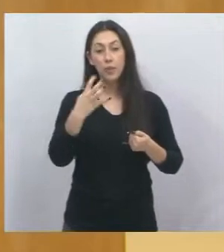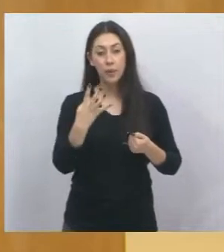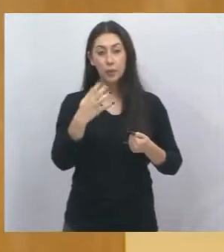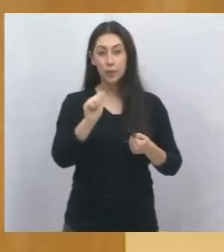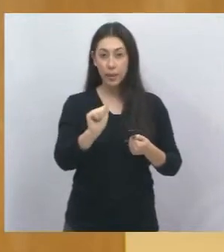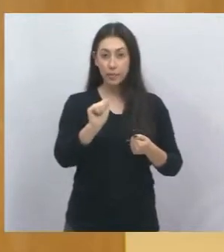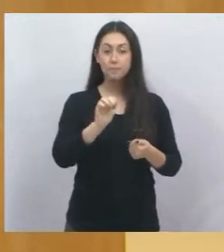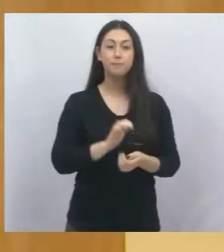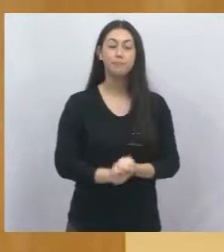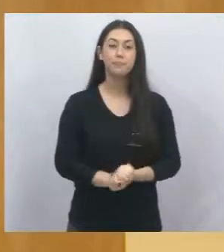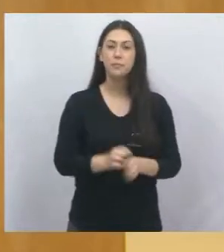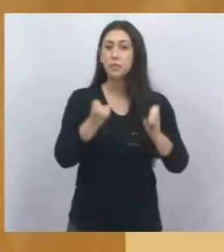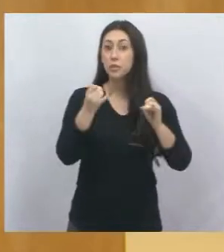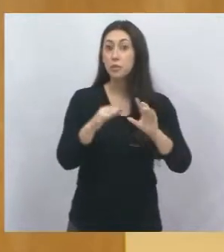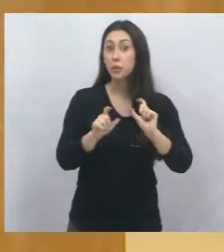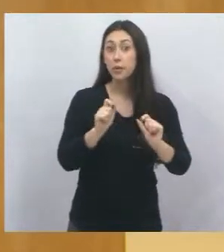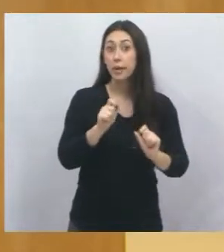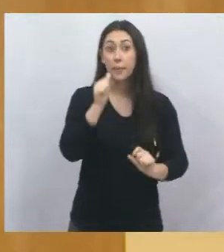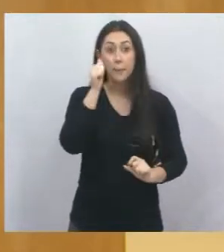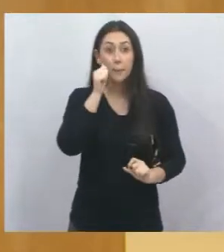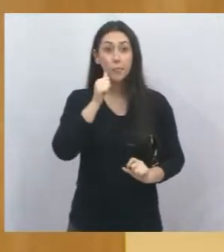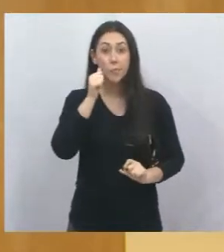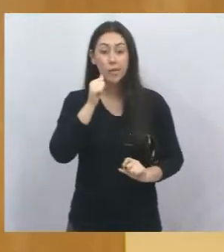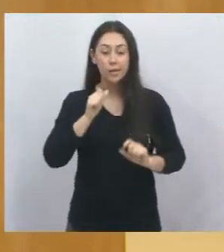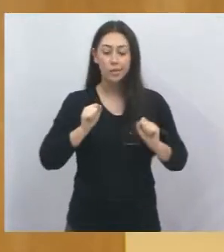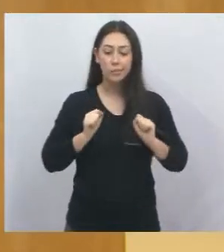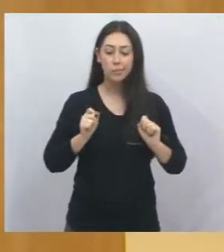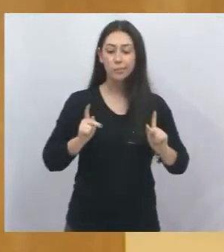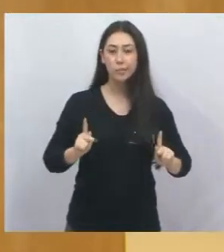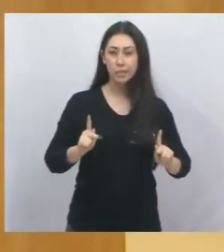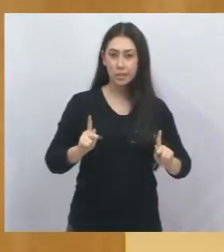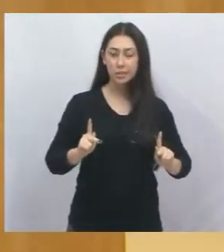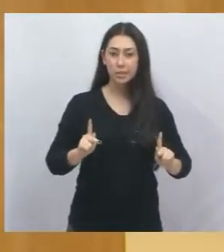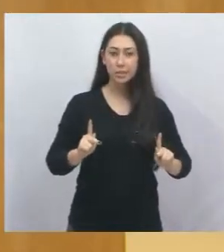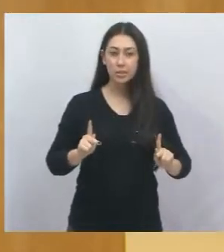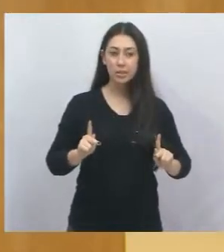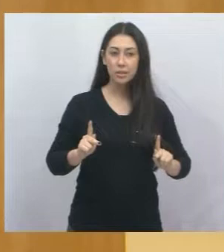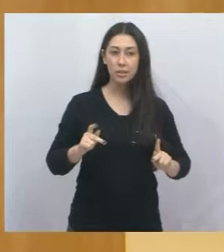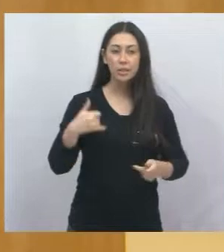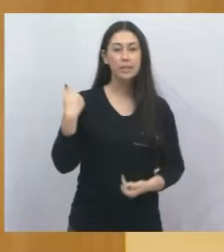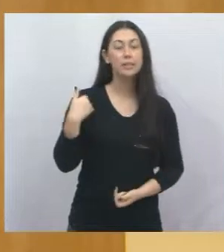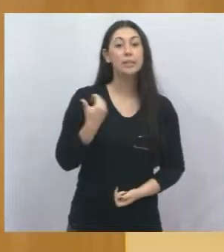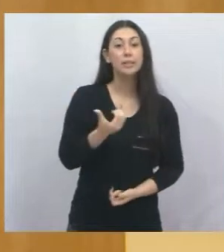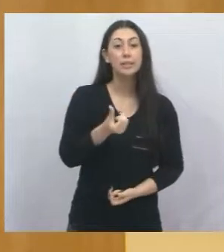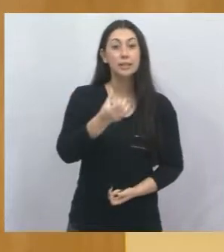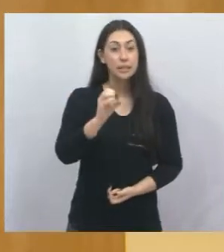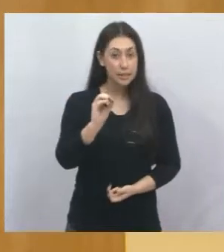que as mulheres passarão a se aposentar com